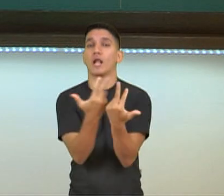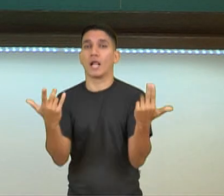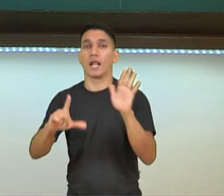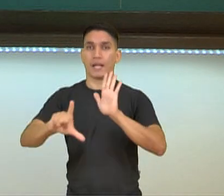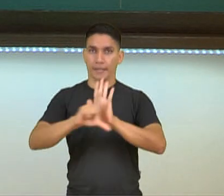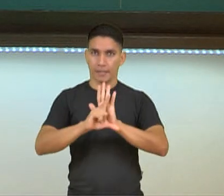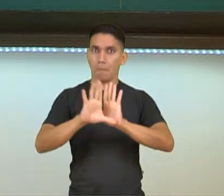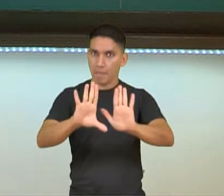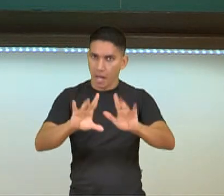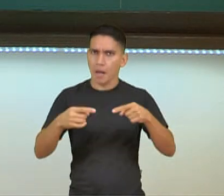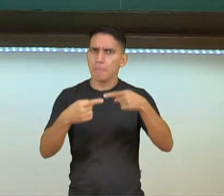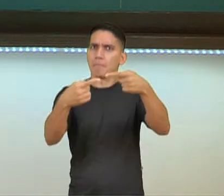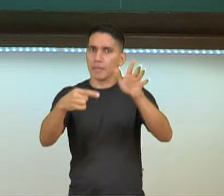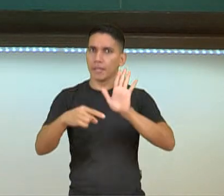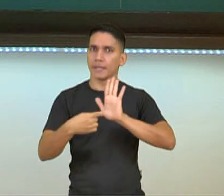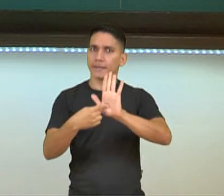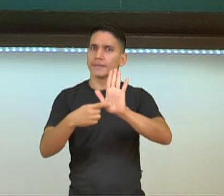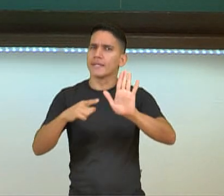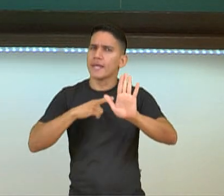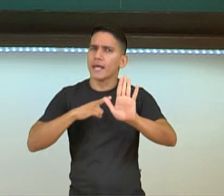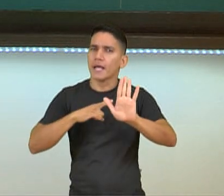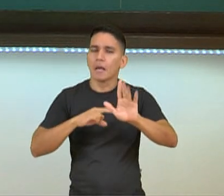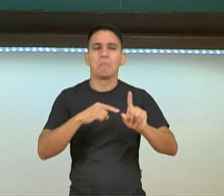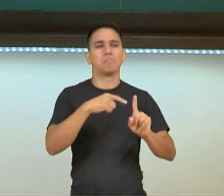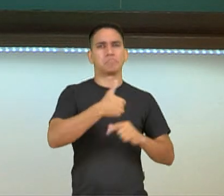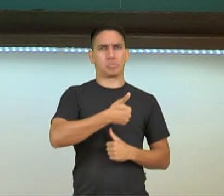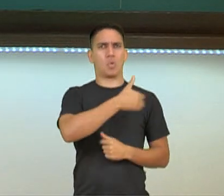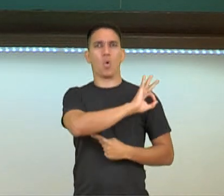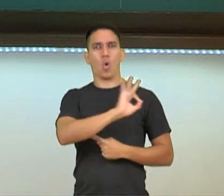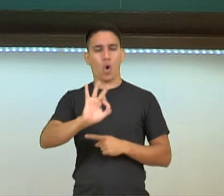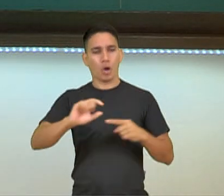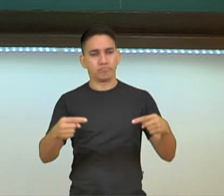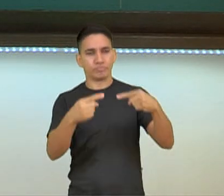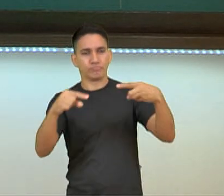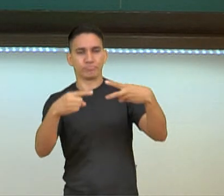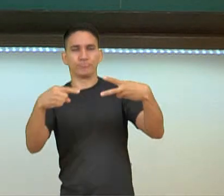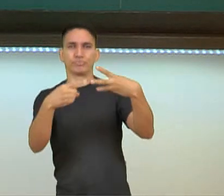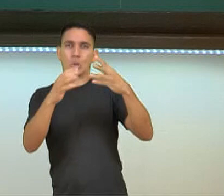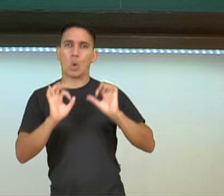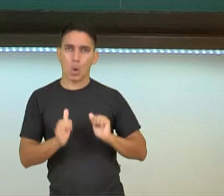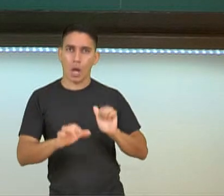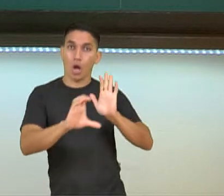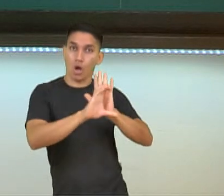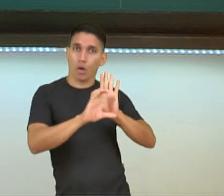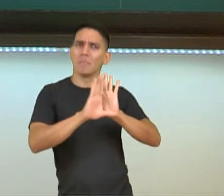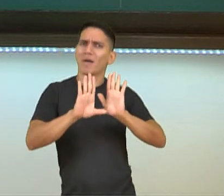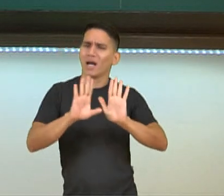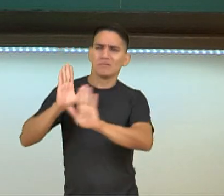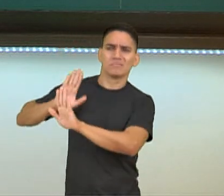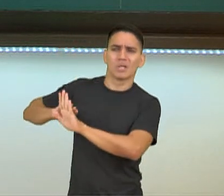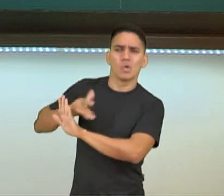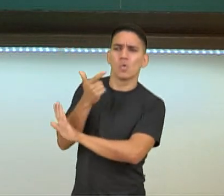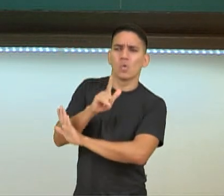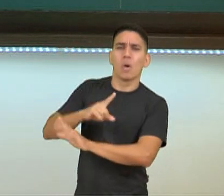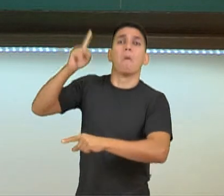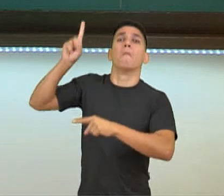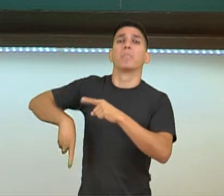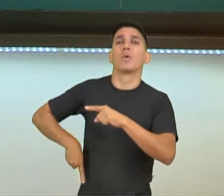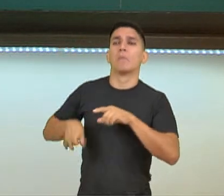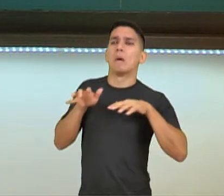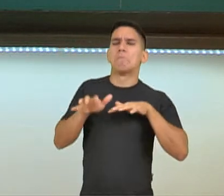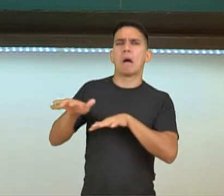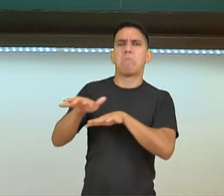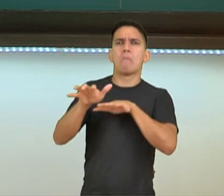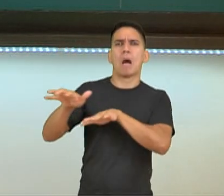pontos muito positivos, ele, através desse Código Civil Napoleônico, nós vamos ver que se proibia os sindicatos e as